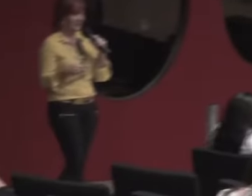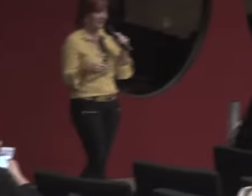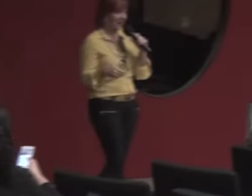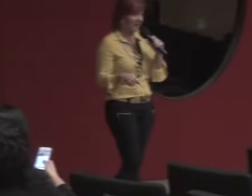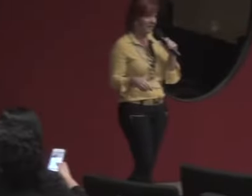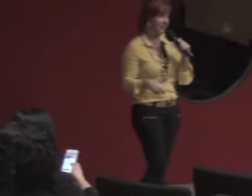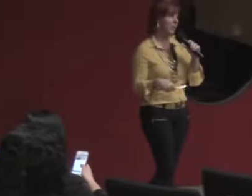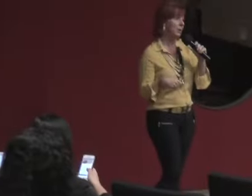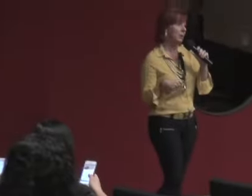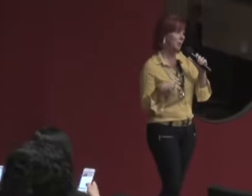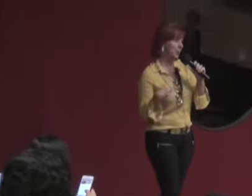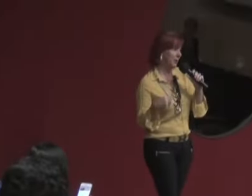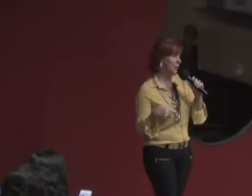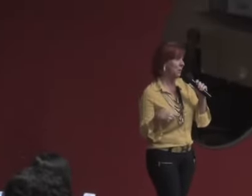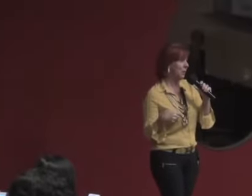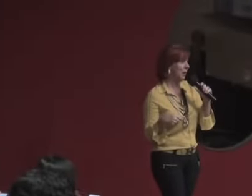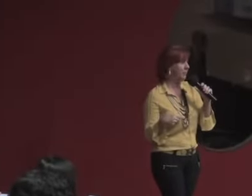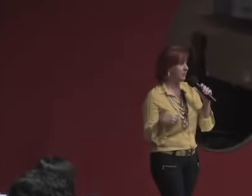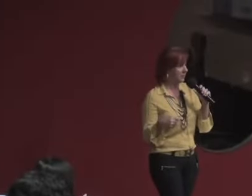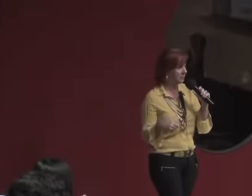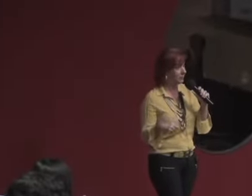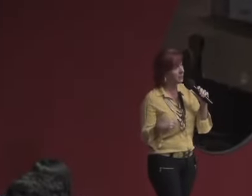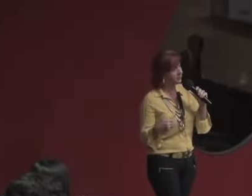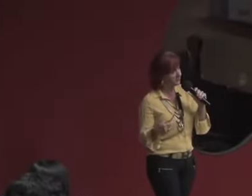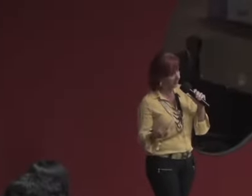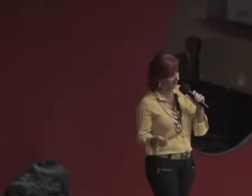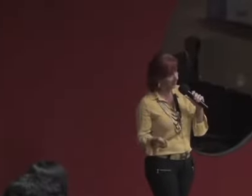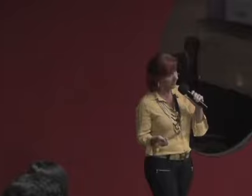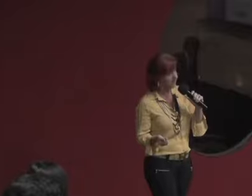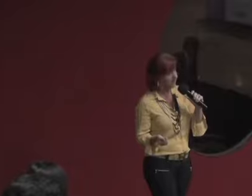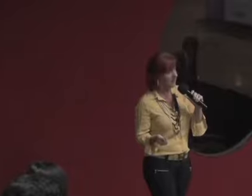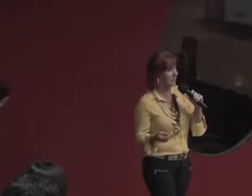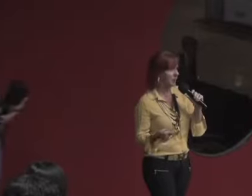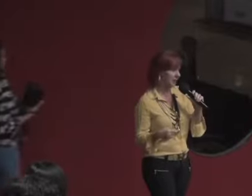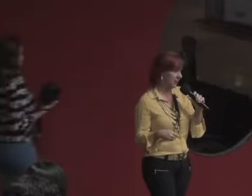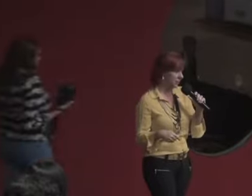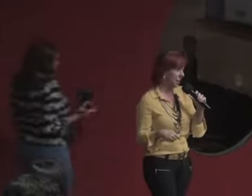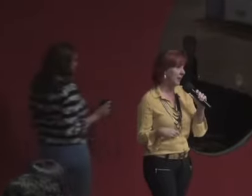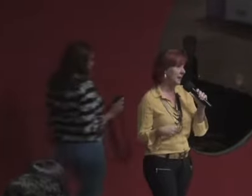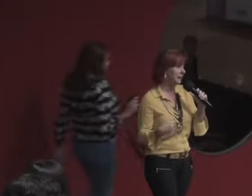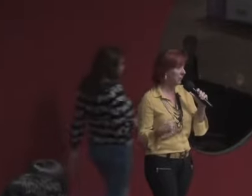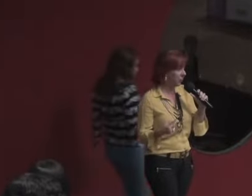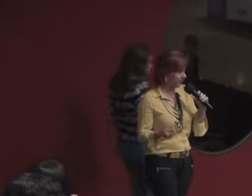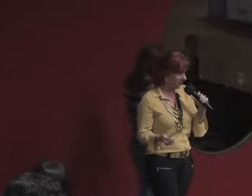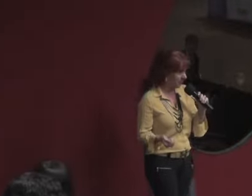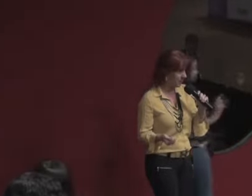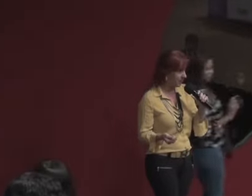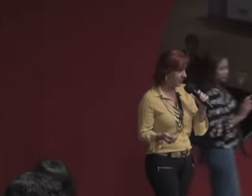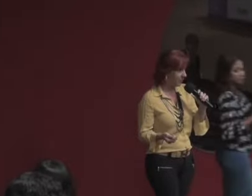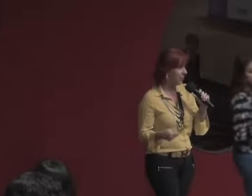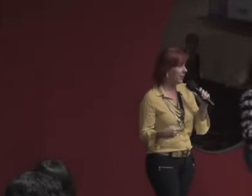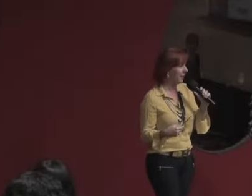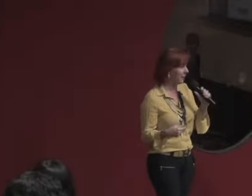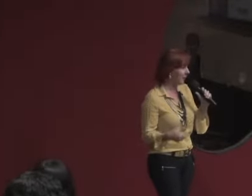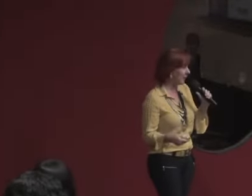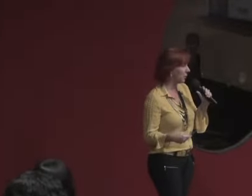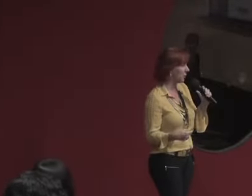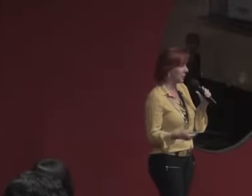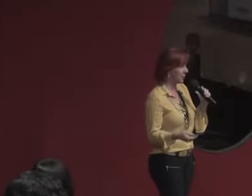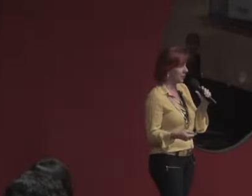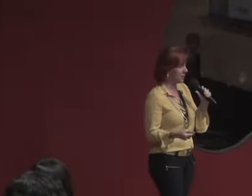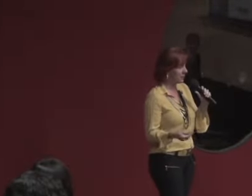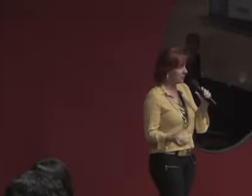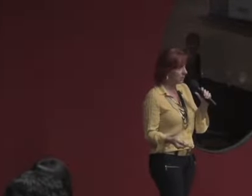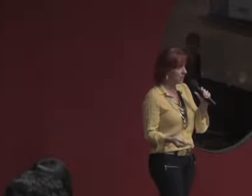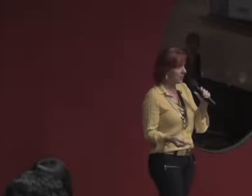precisa dessa assistência para poder continuar vivo e vivendo, seja dentro de casa ou fora, porque a família